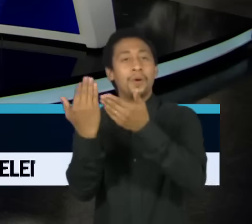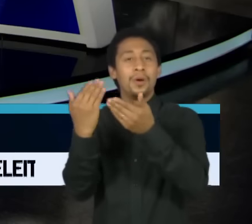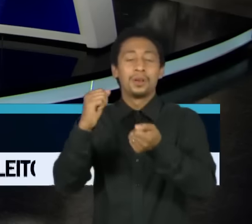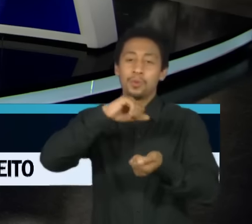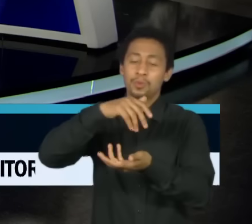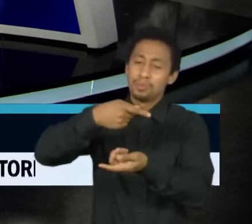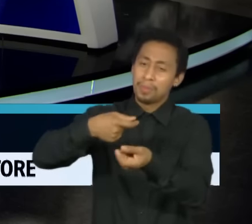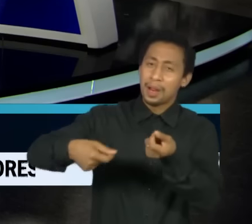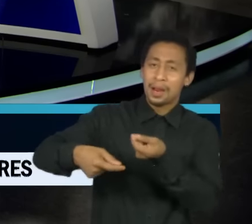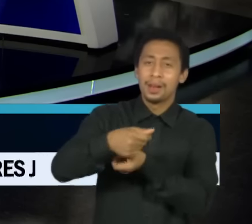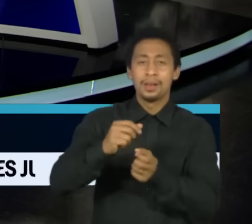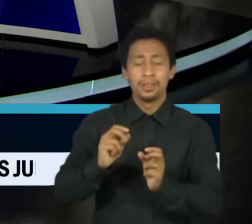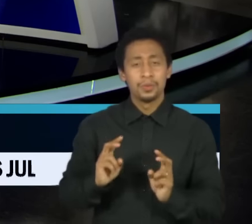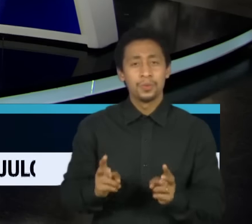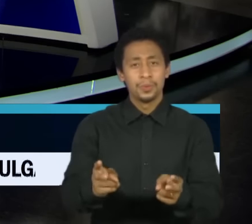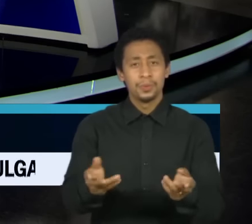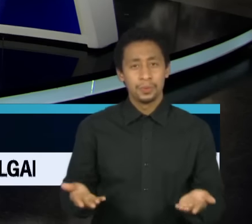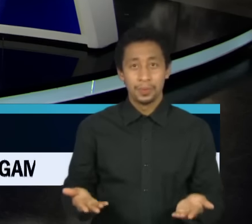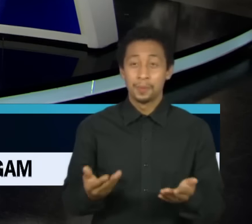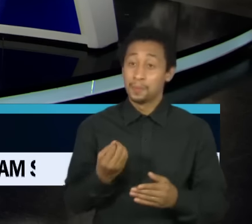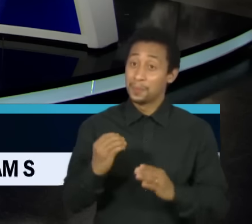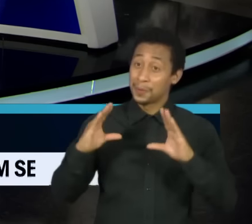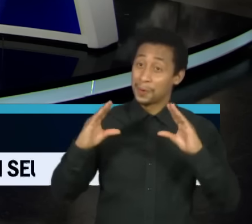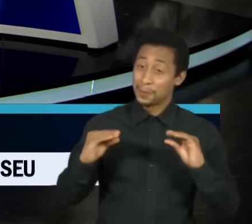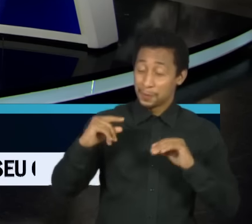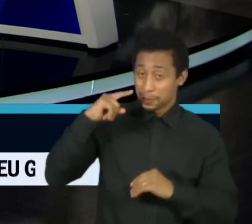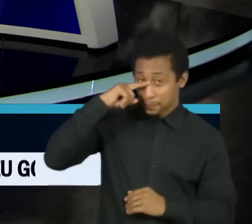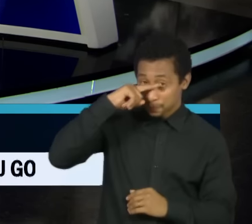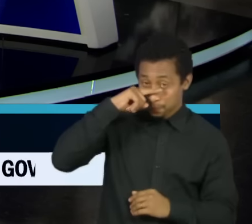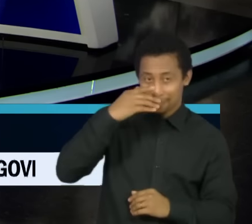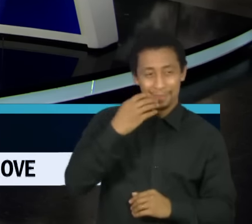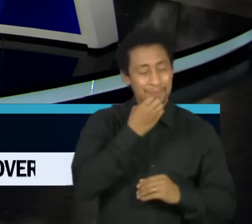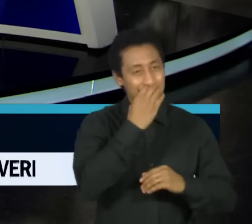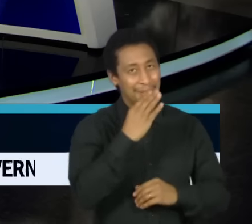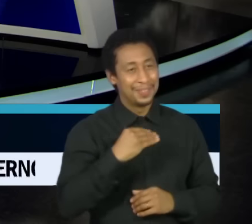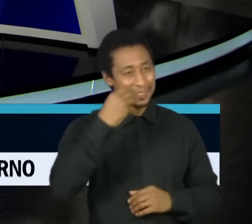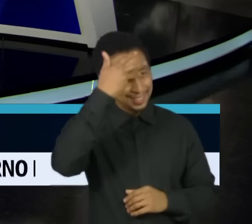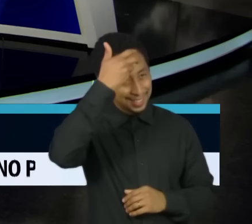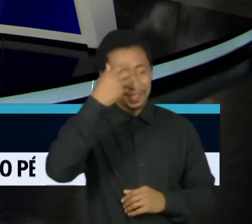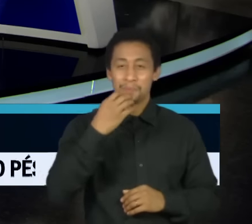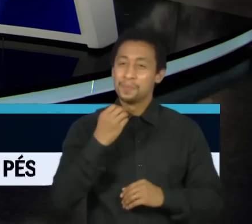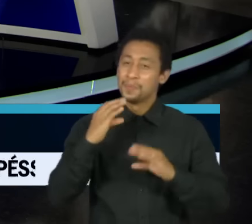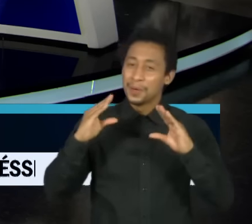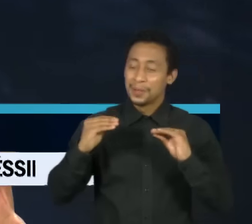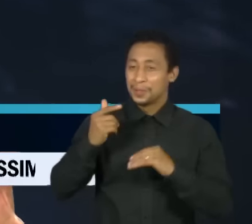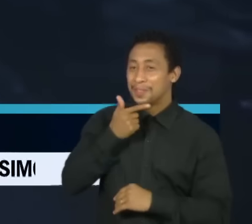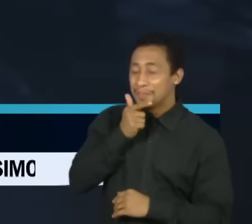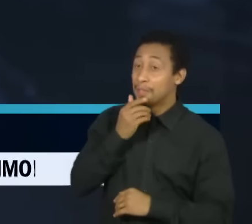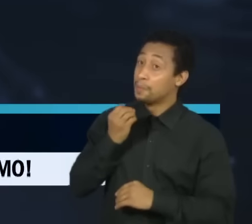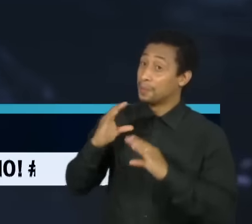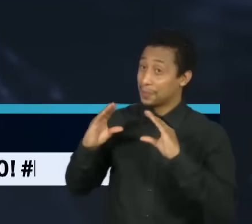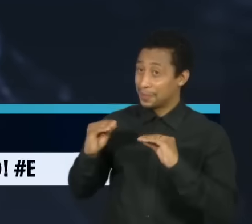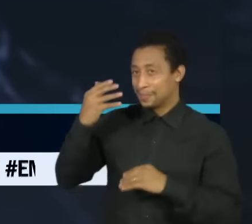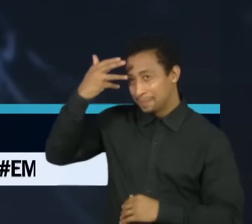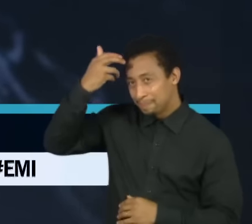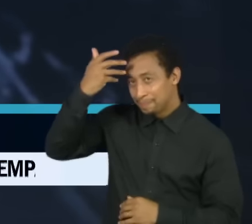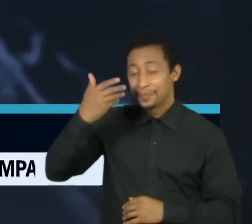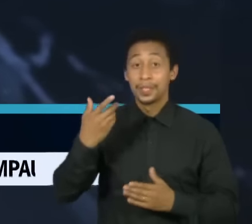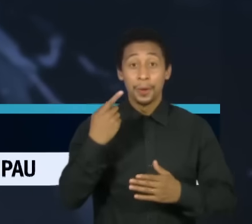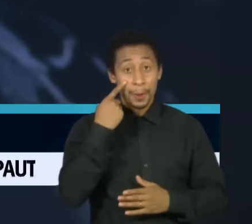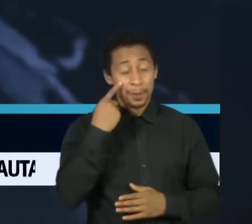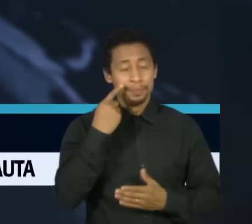Boa noite, professor José Vicente. Boa noite, Ana. Boa noite, Vila. Boa noite, Vila. Boa noite. Vila, depois de dispensar o FMI, o ministro da Economia,